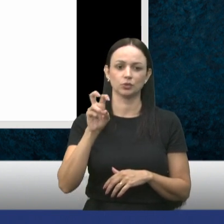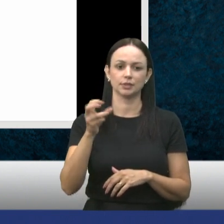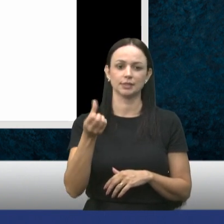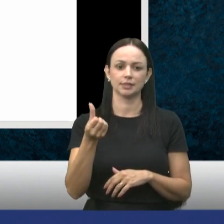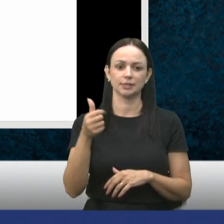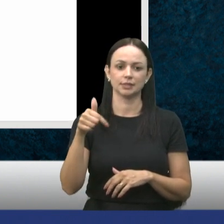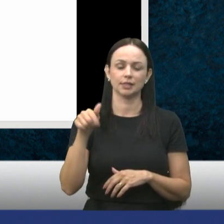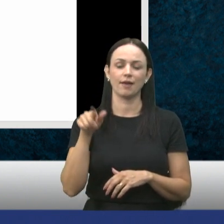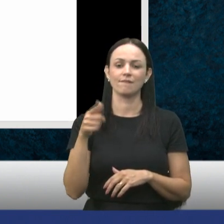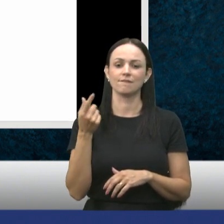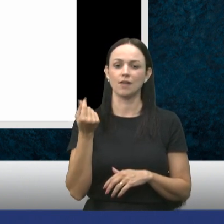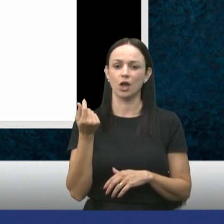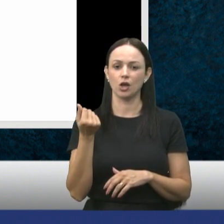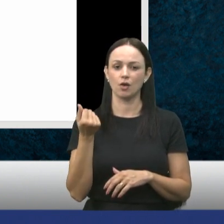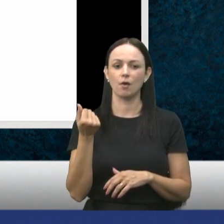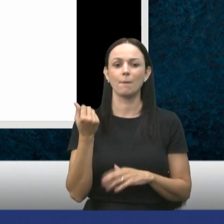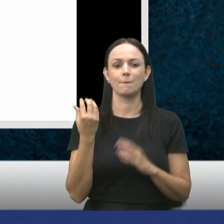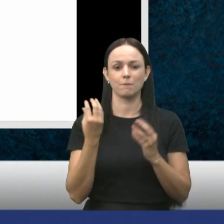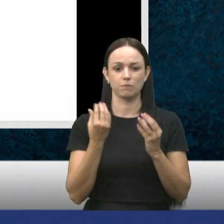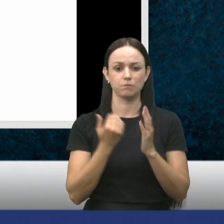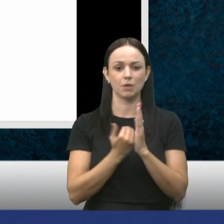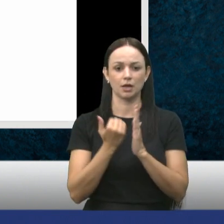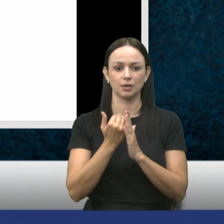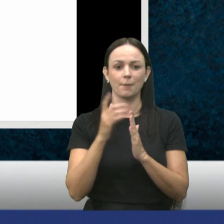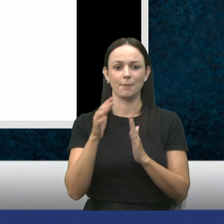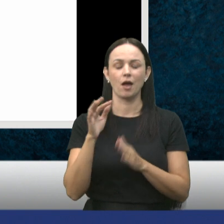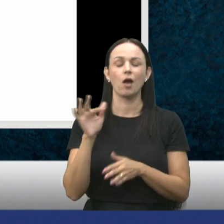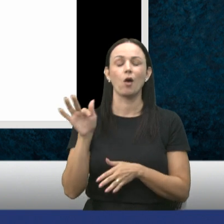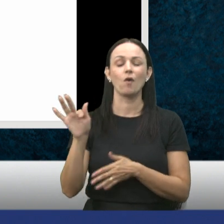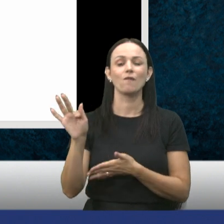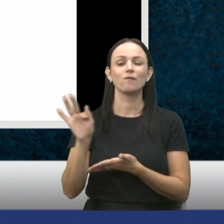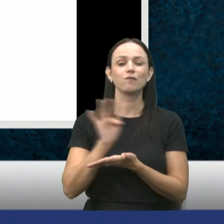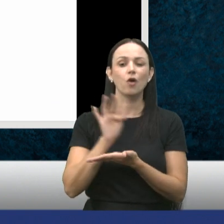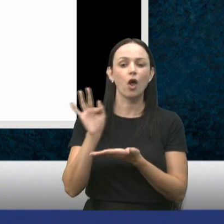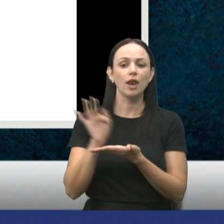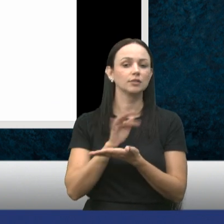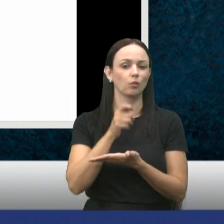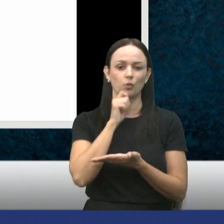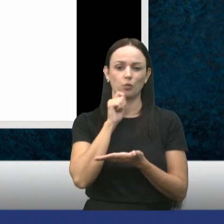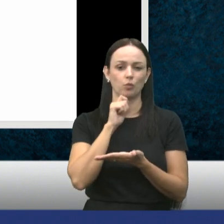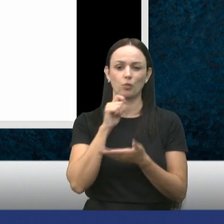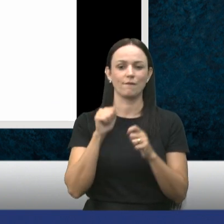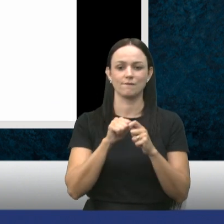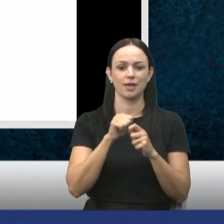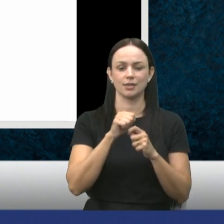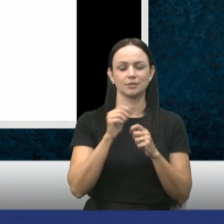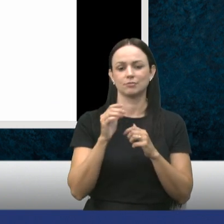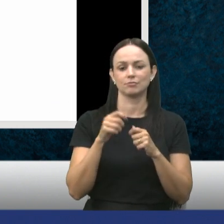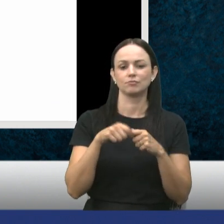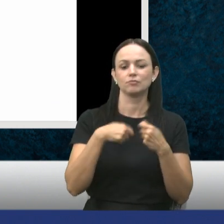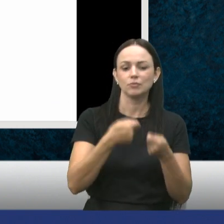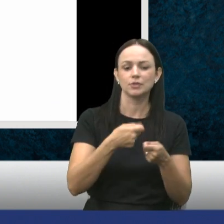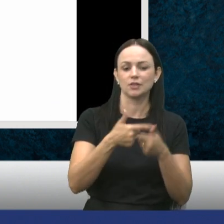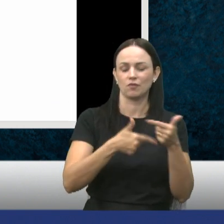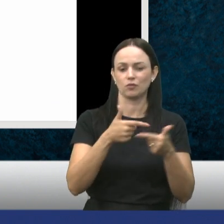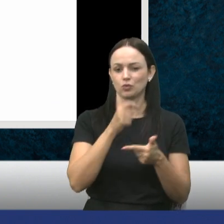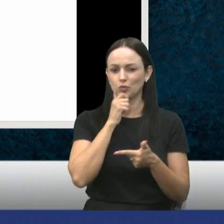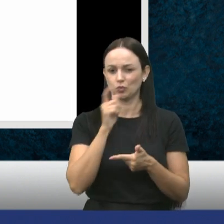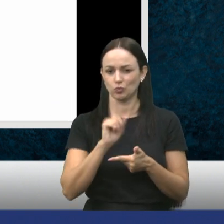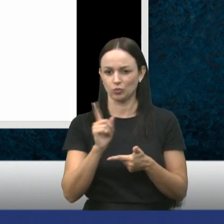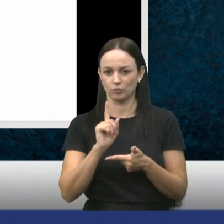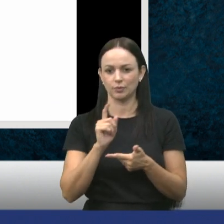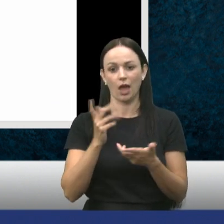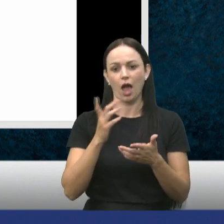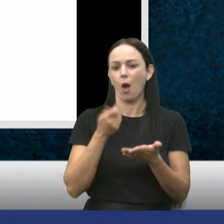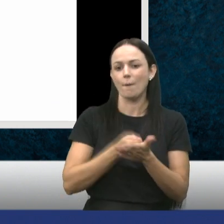20.557.567. É um valor grande, só que o fornecedor ainda não entregou o produto, então a prefeitura não tem a obrigação de pagar